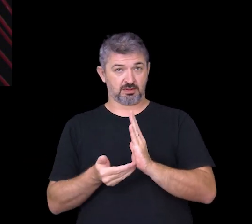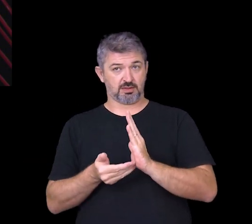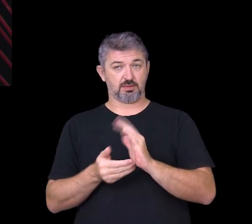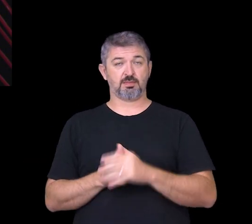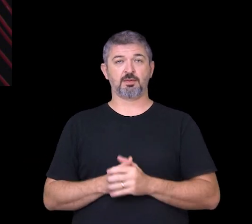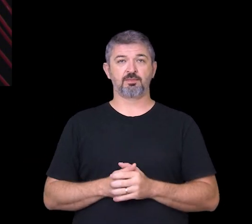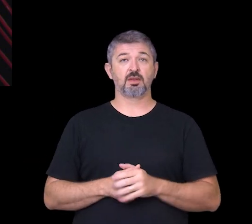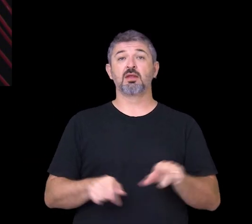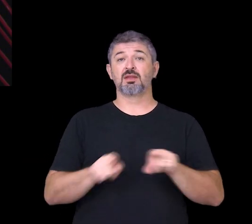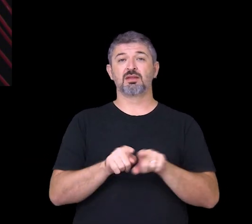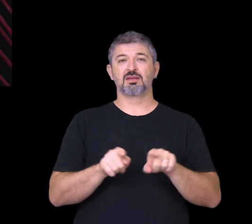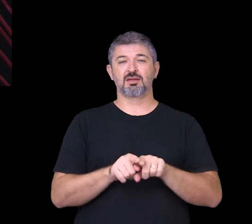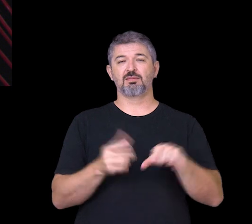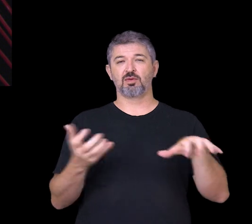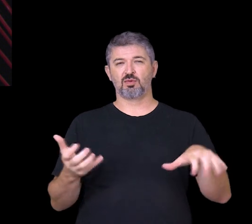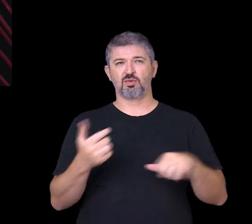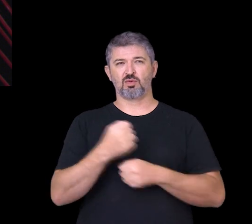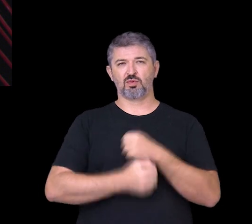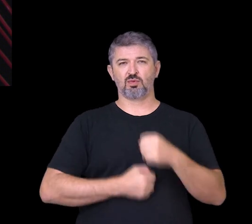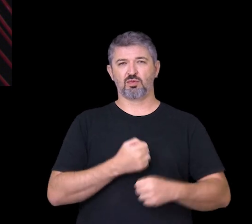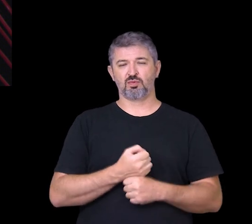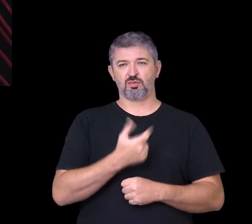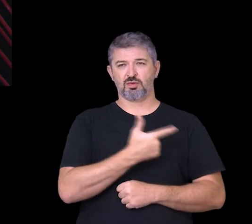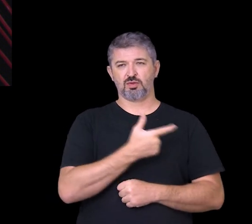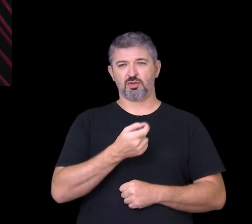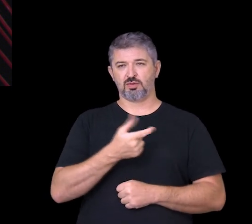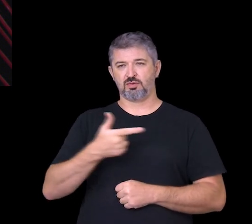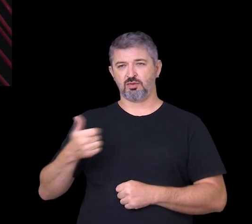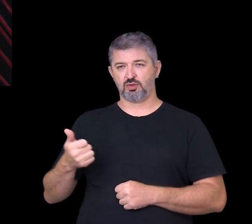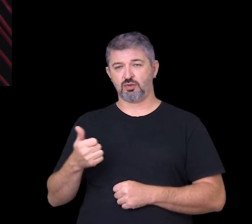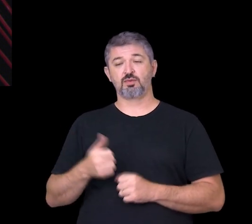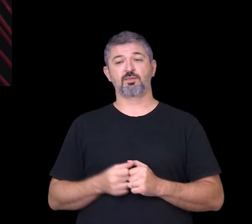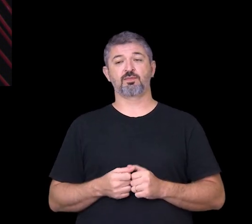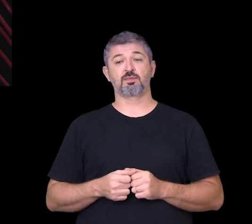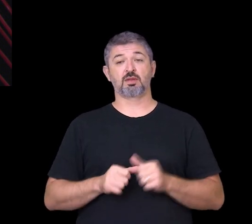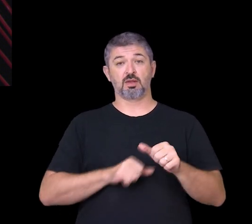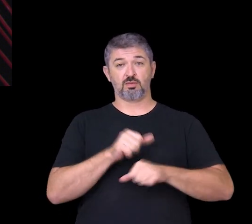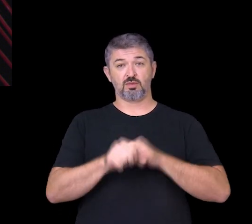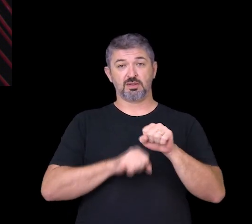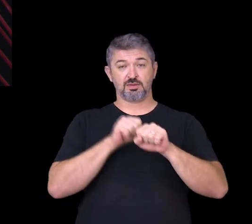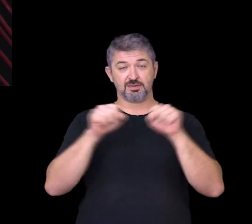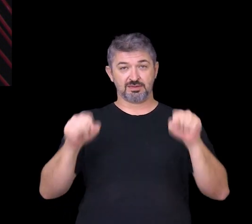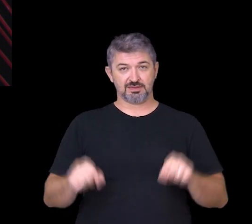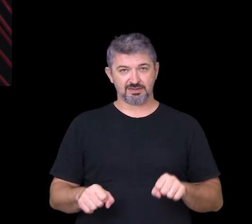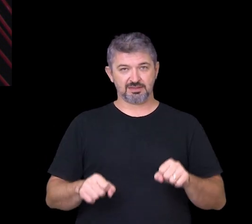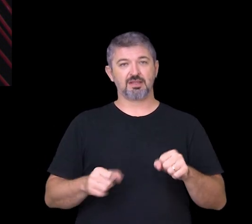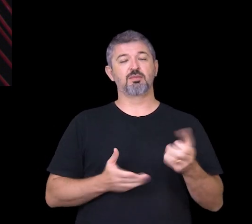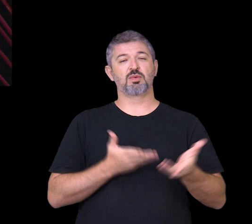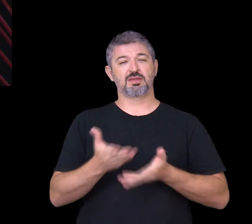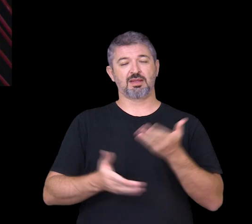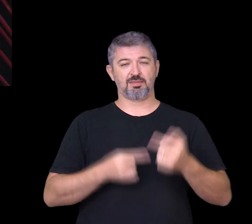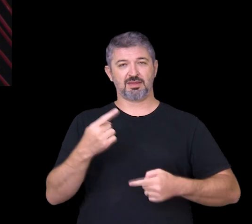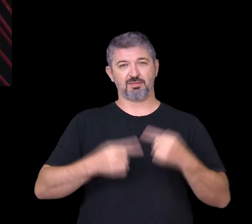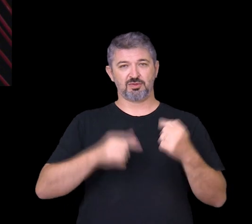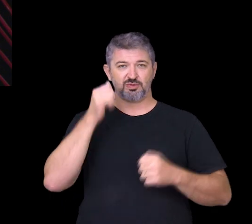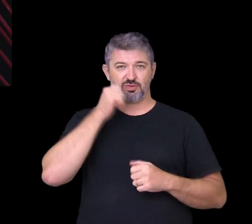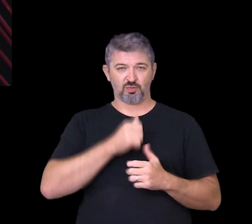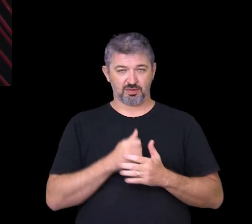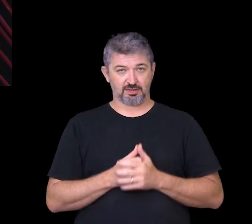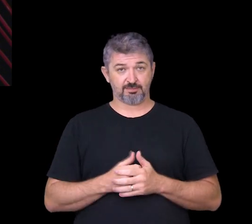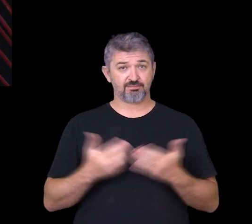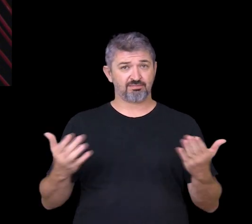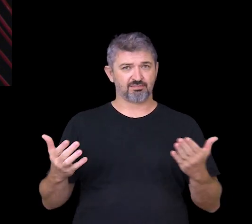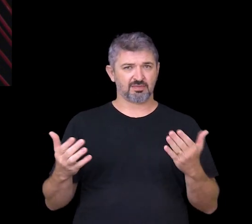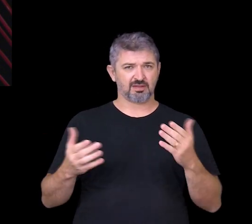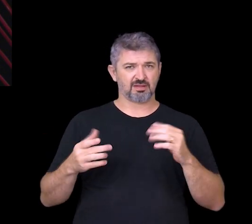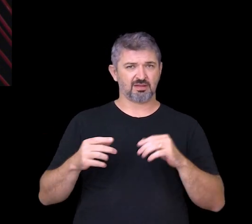pela Câmara, pelo Congresso Nacional em 2021, houve uma mudança do sistema em relação ao tratamento da violência política contra a